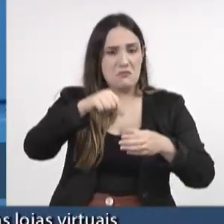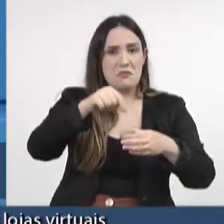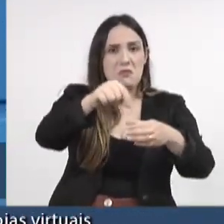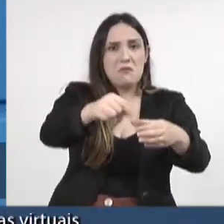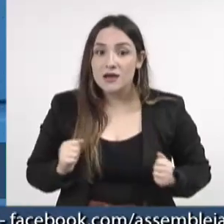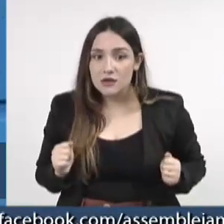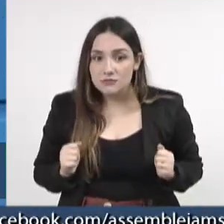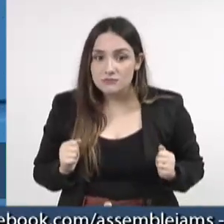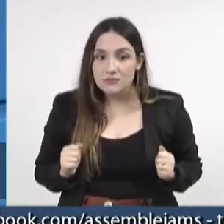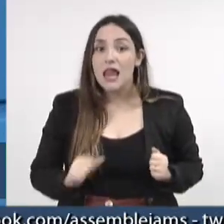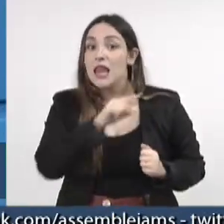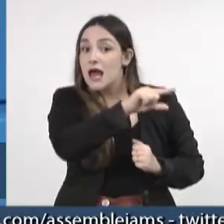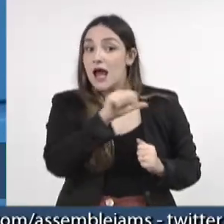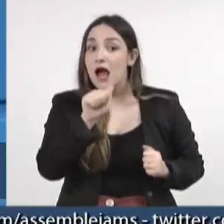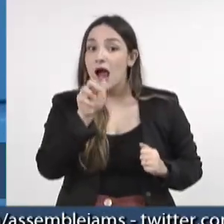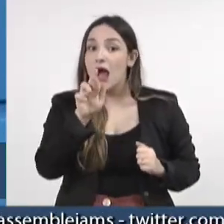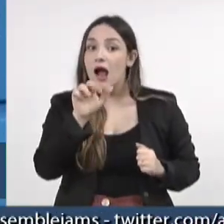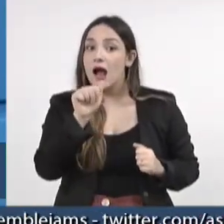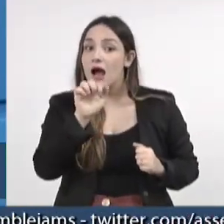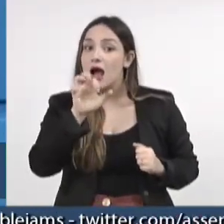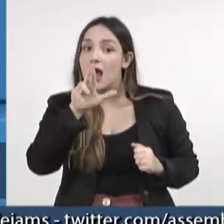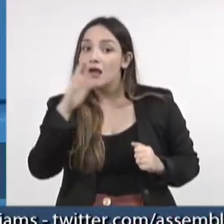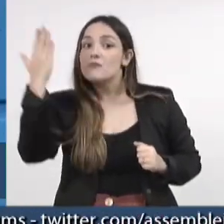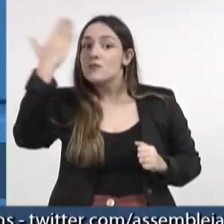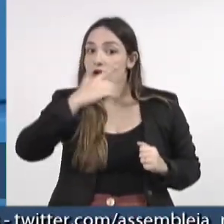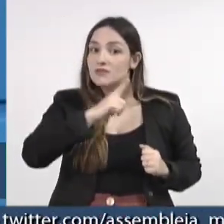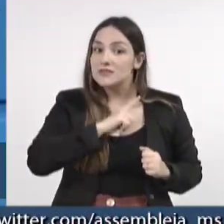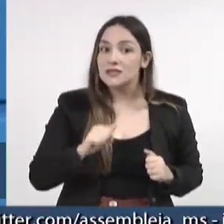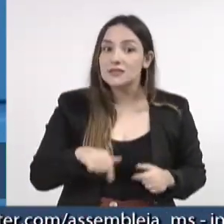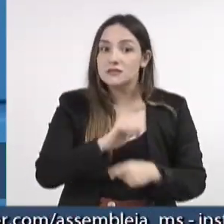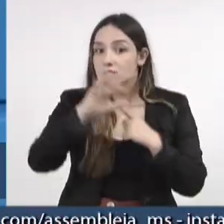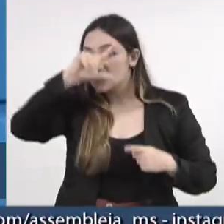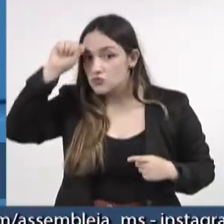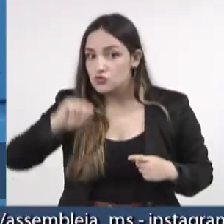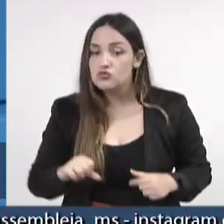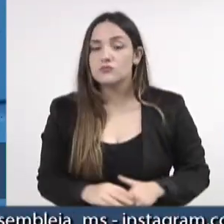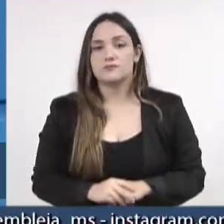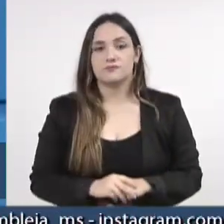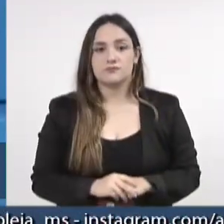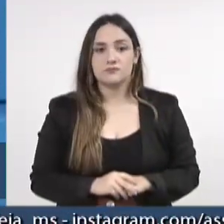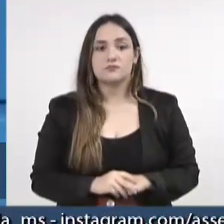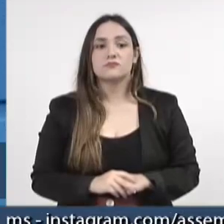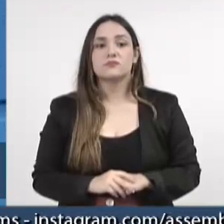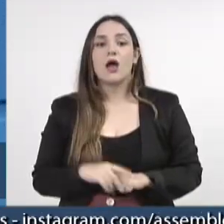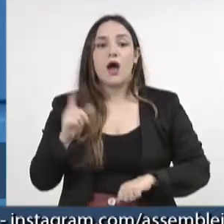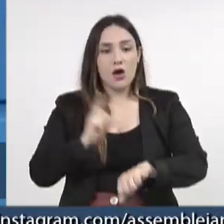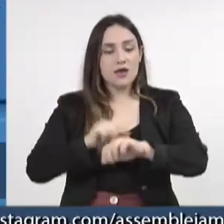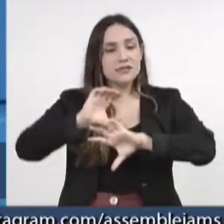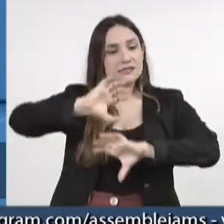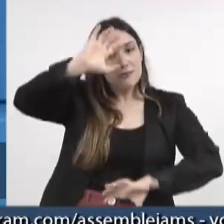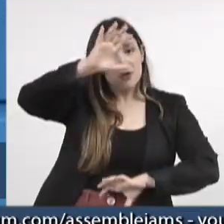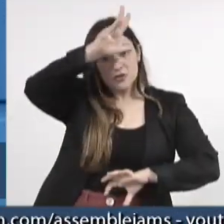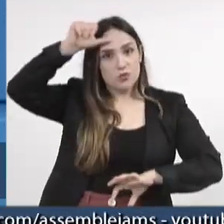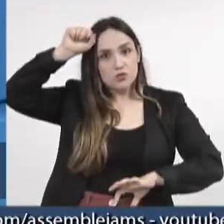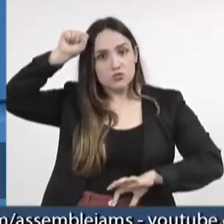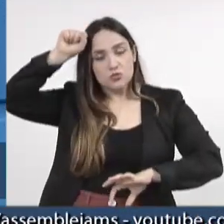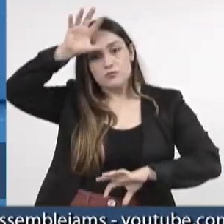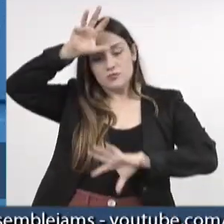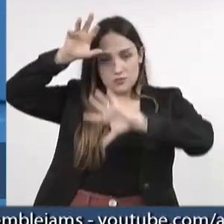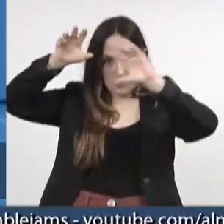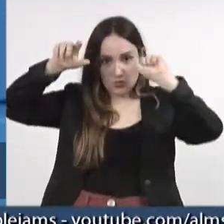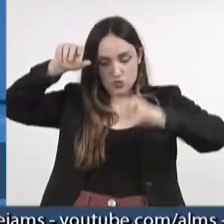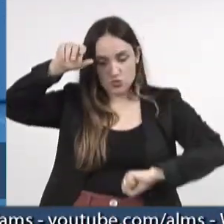Rio Brilhante, do Rio Amambai, do Rio Iguatemi, do Rio Ivinhema, tem